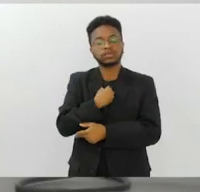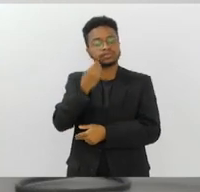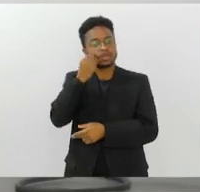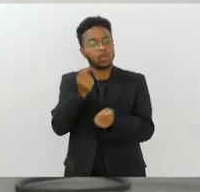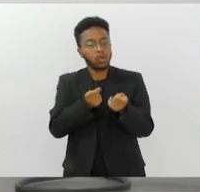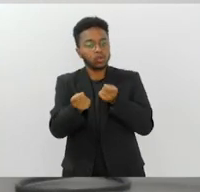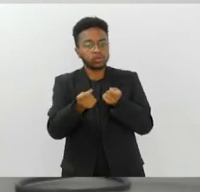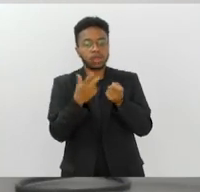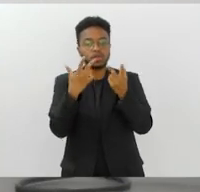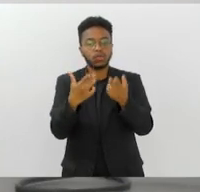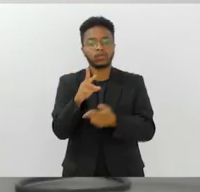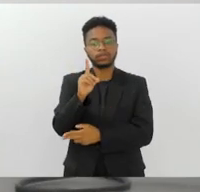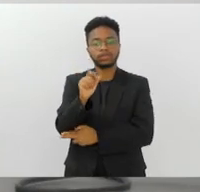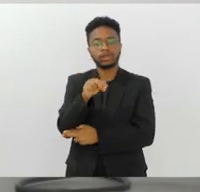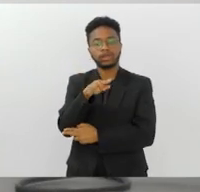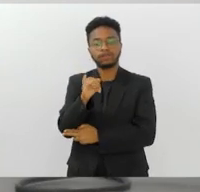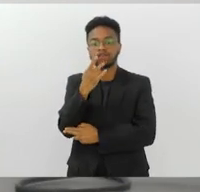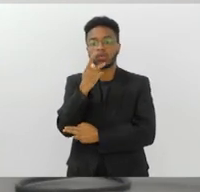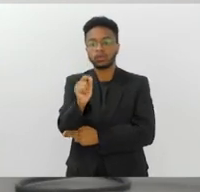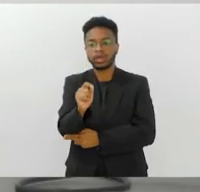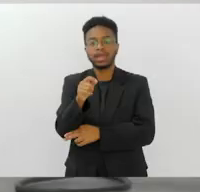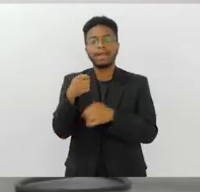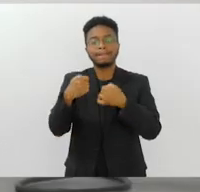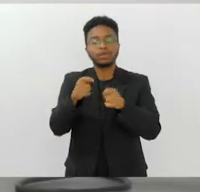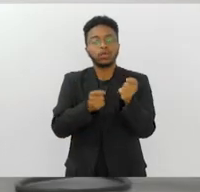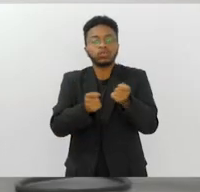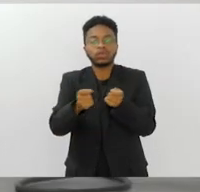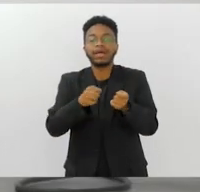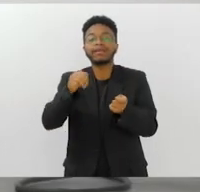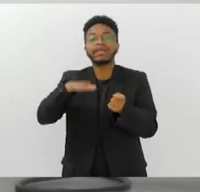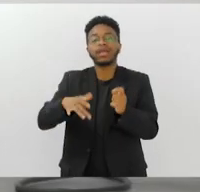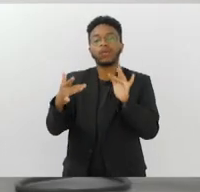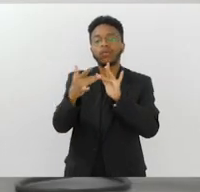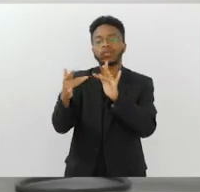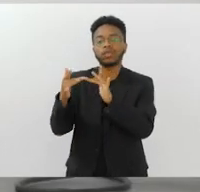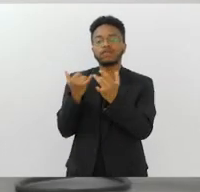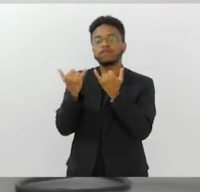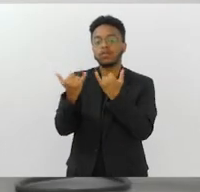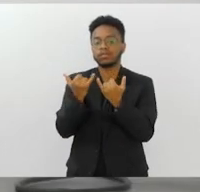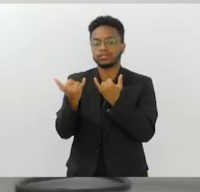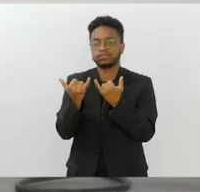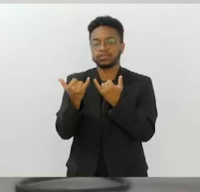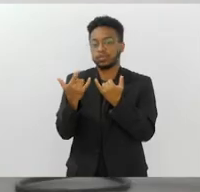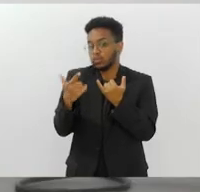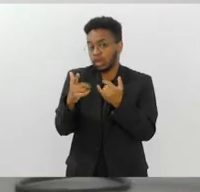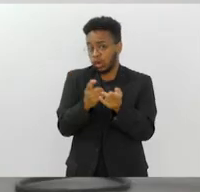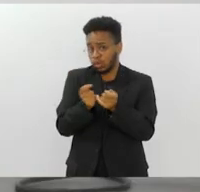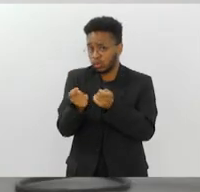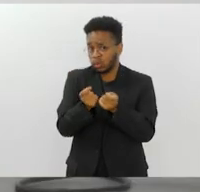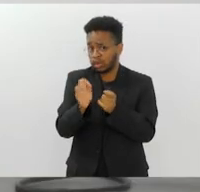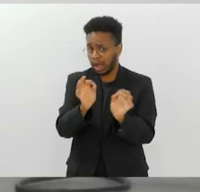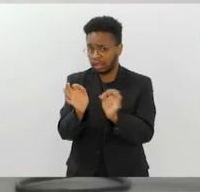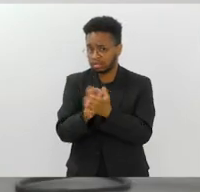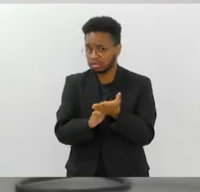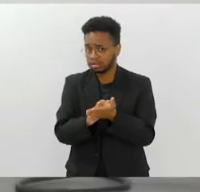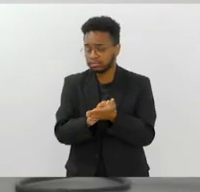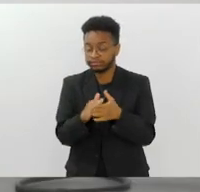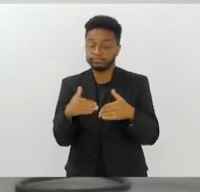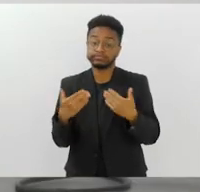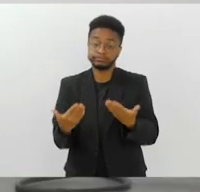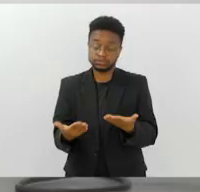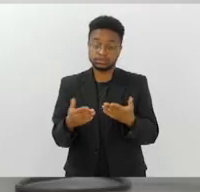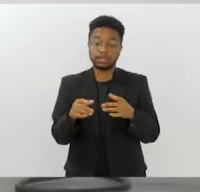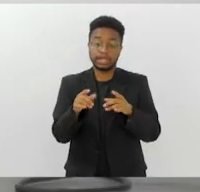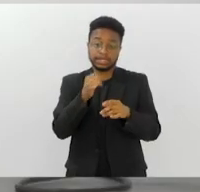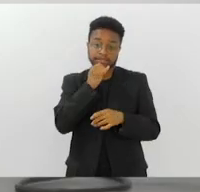disse a danim Monteiro o quem vai ter acesso a esses dados todos não tem controle social sobre isso a questão